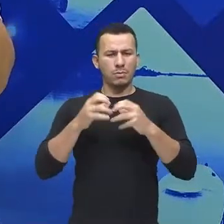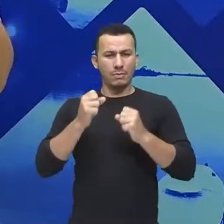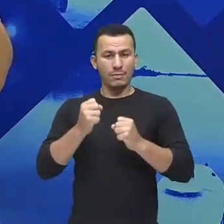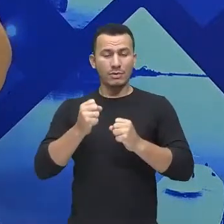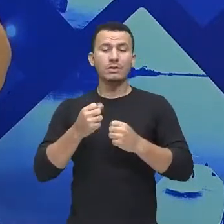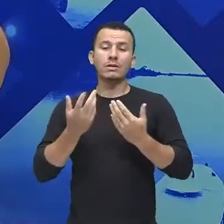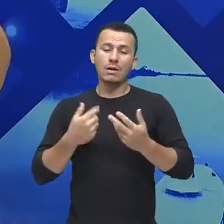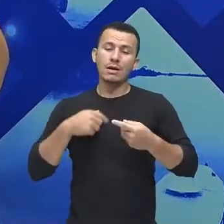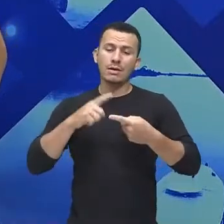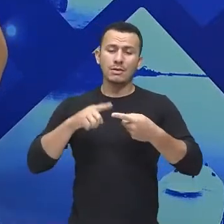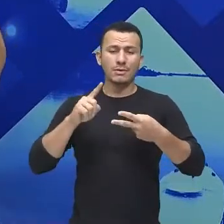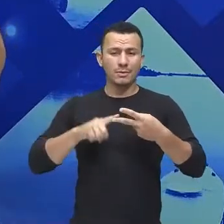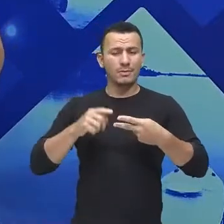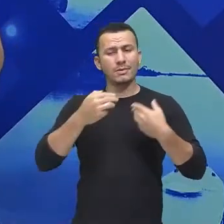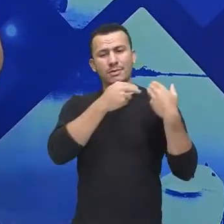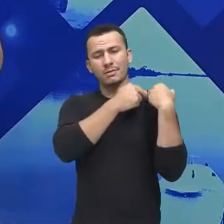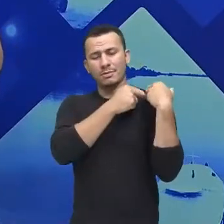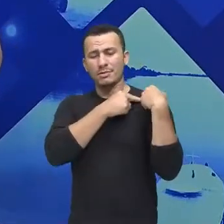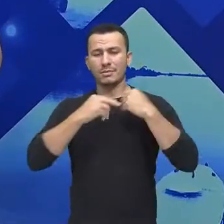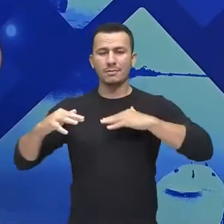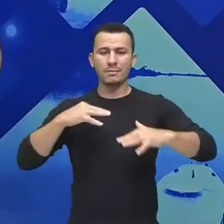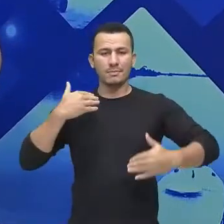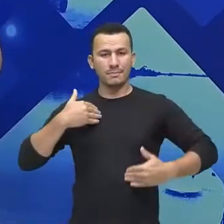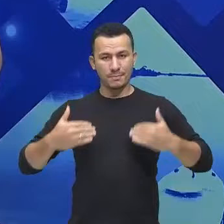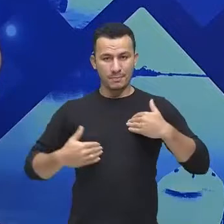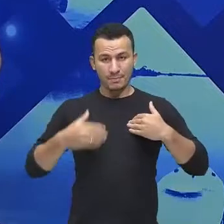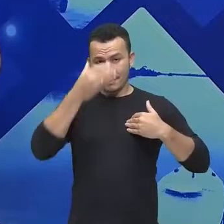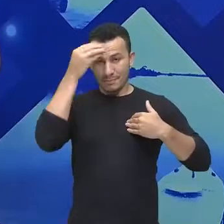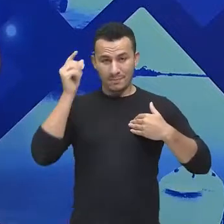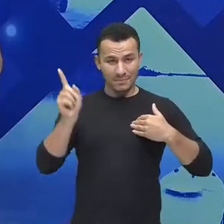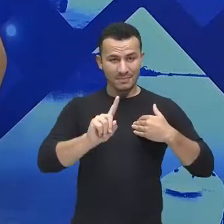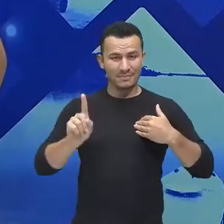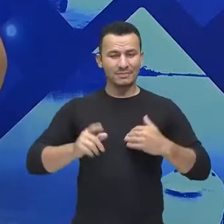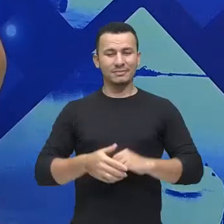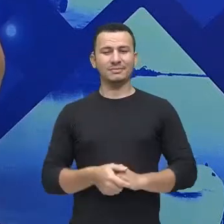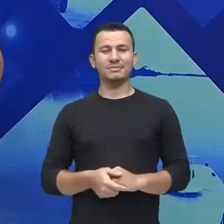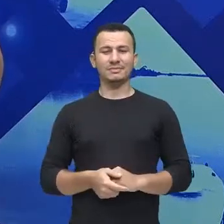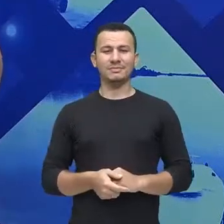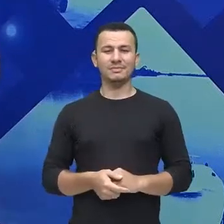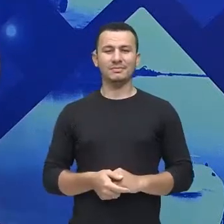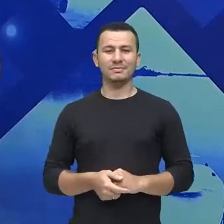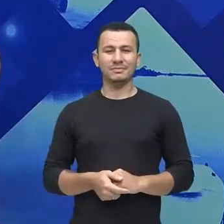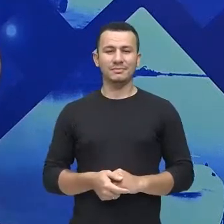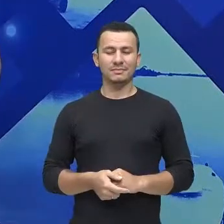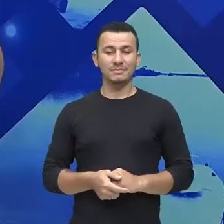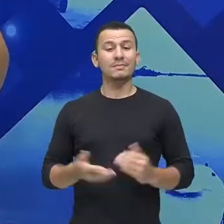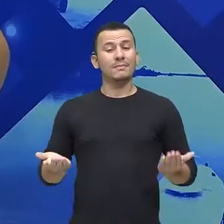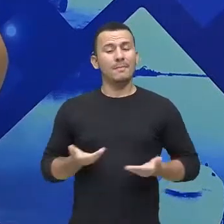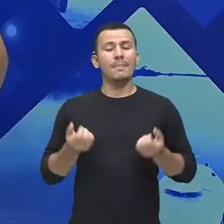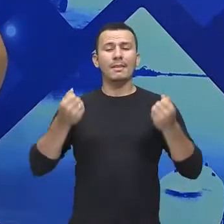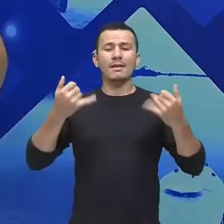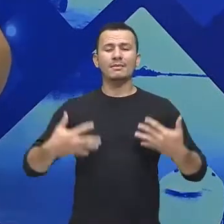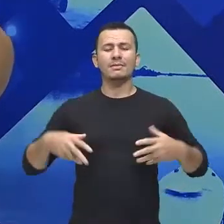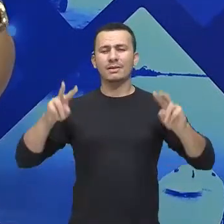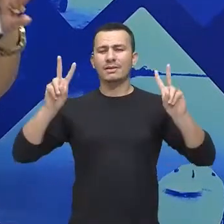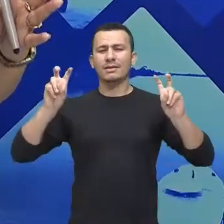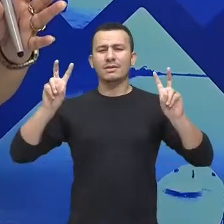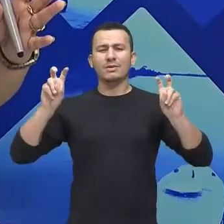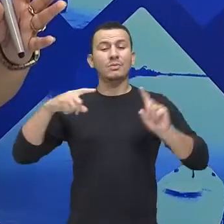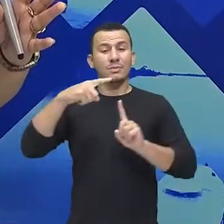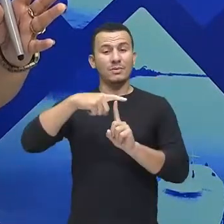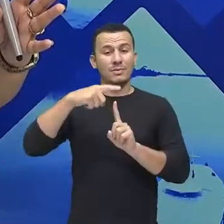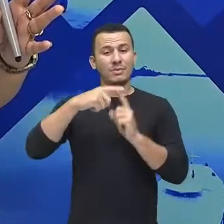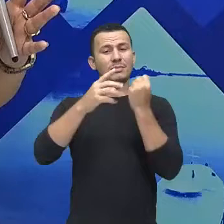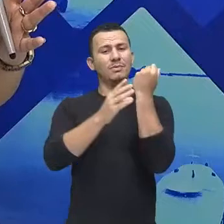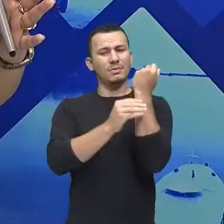essas enzimas que fazem aí esse movimento. Não esqueçam disso. E agora vamos falar um pouquinho sobre os tipos